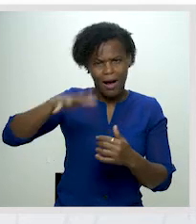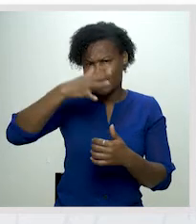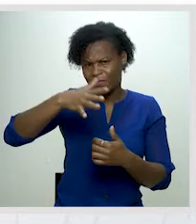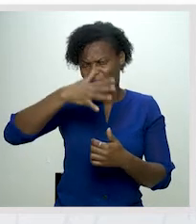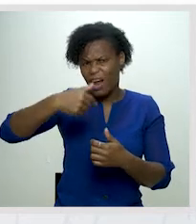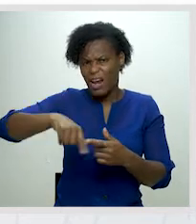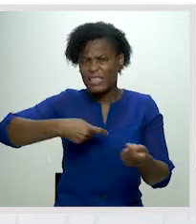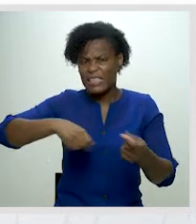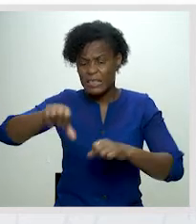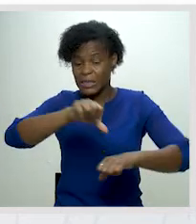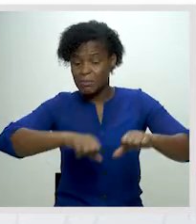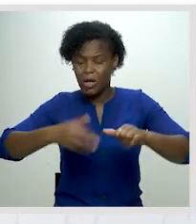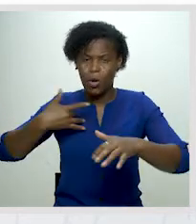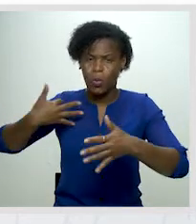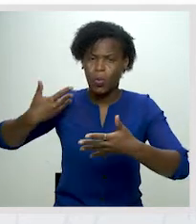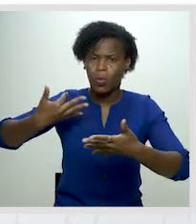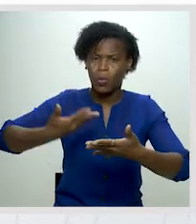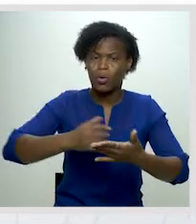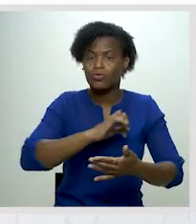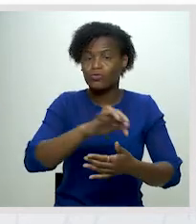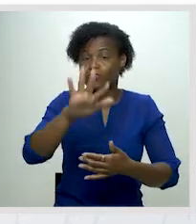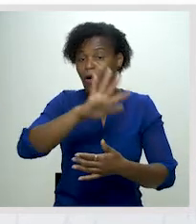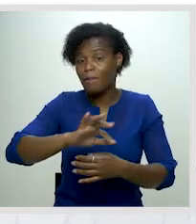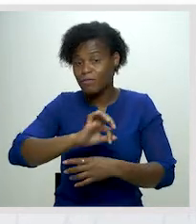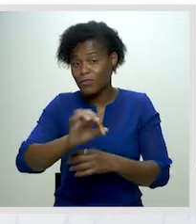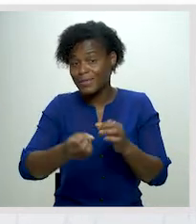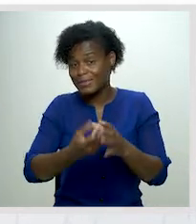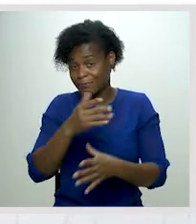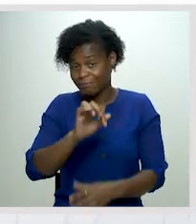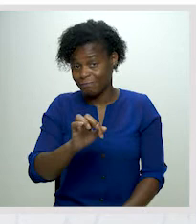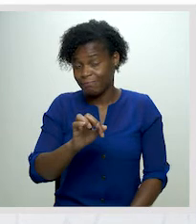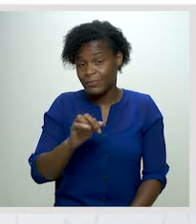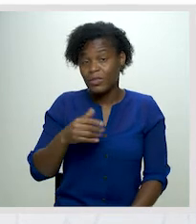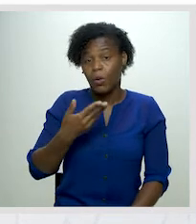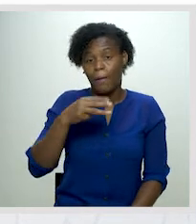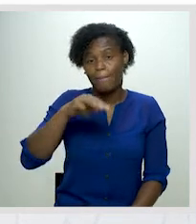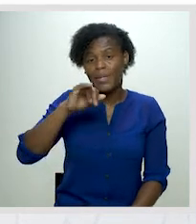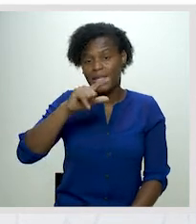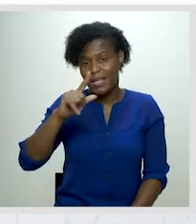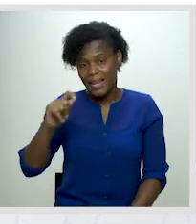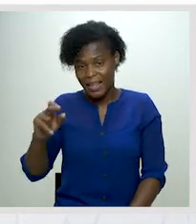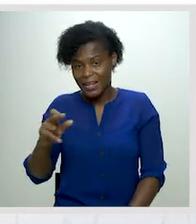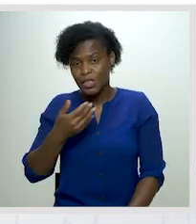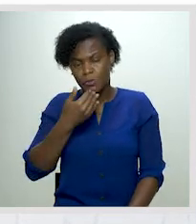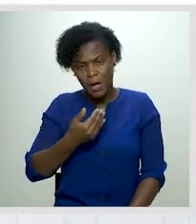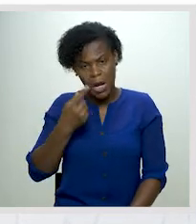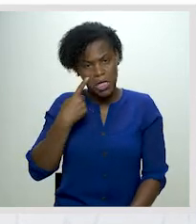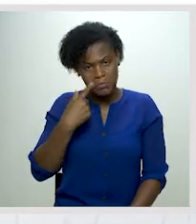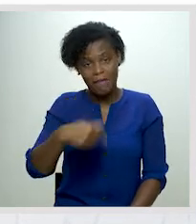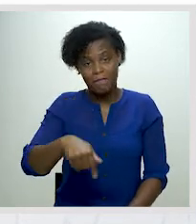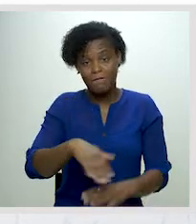intensa atividade química ao longo da sua formação. Então, Miller fez esse